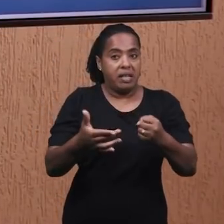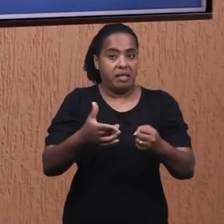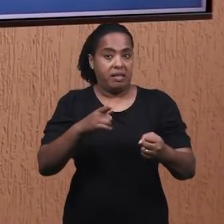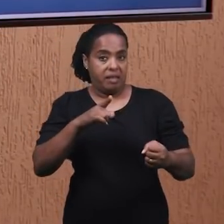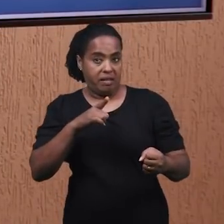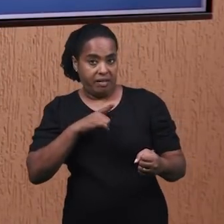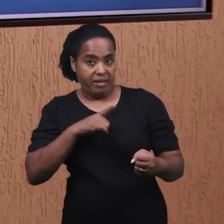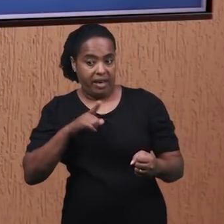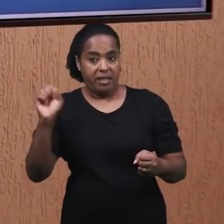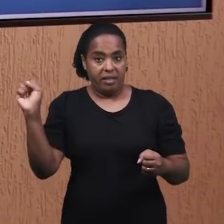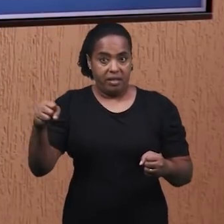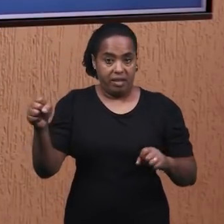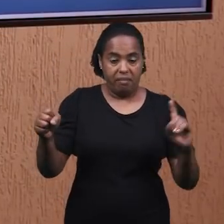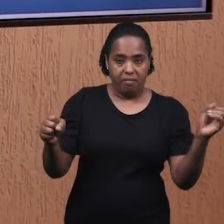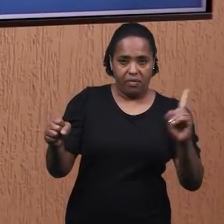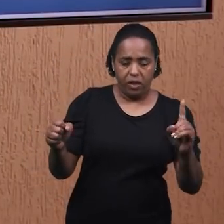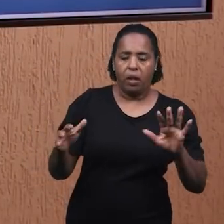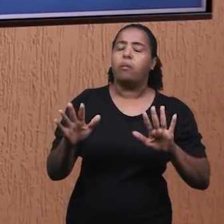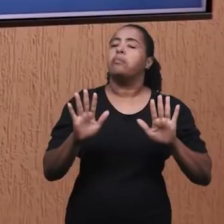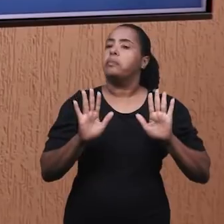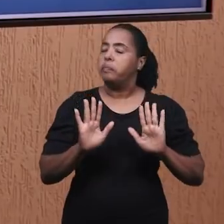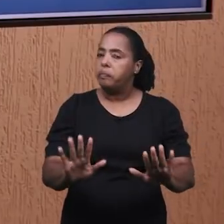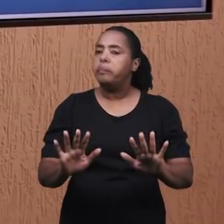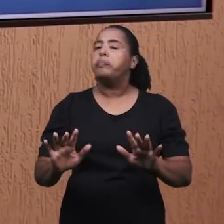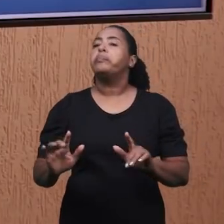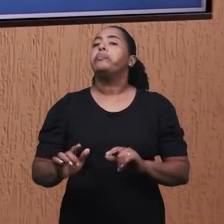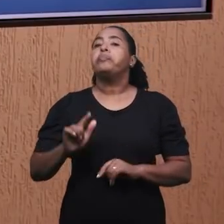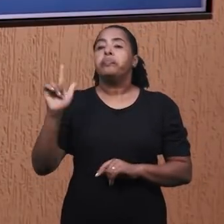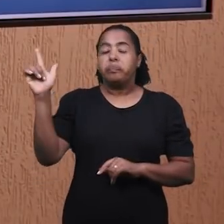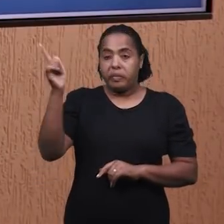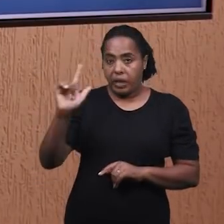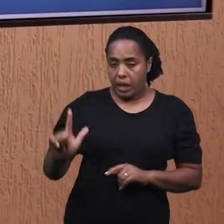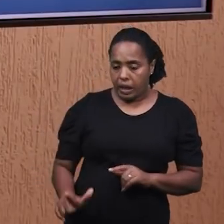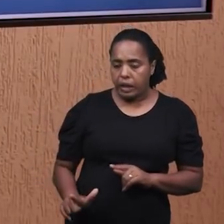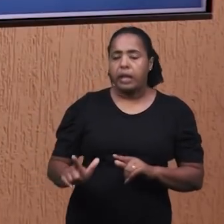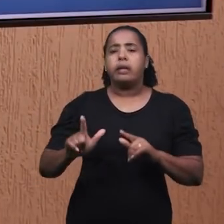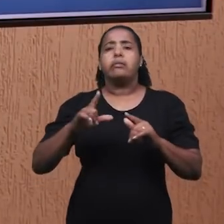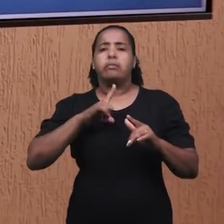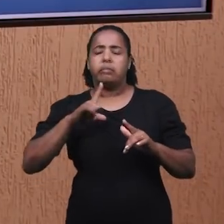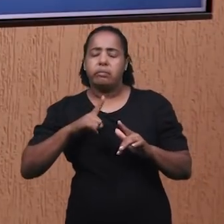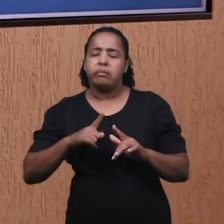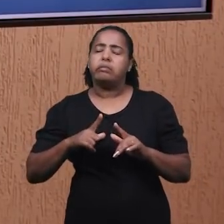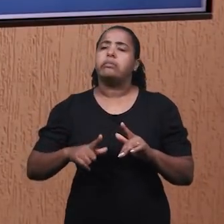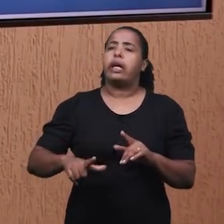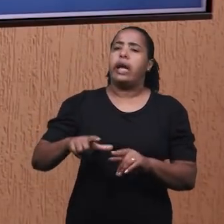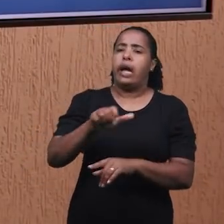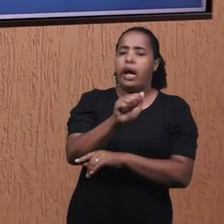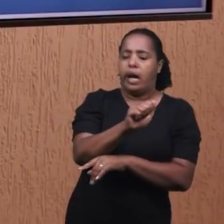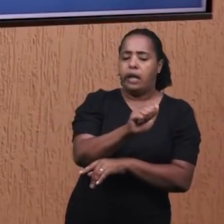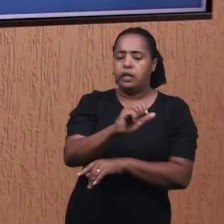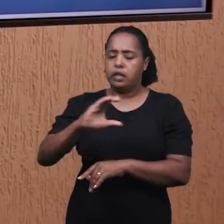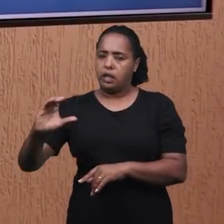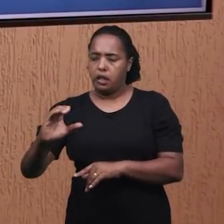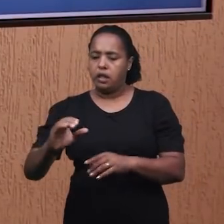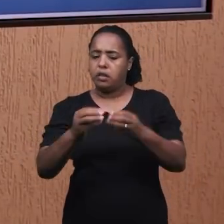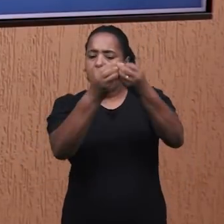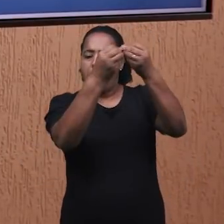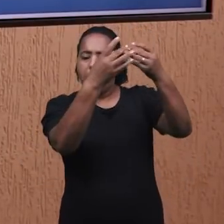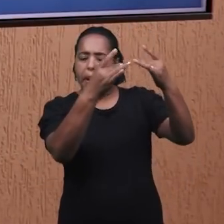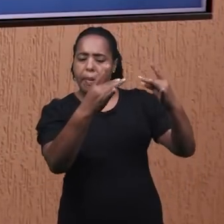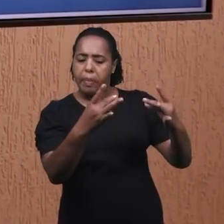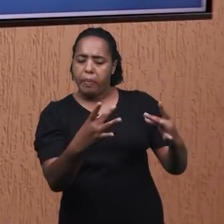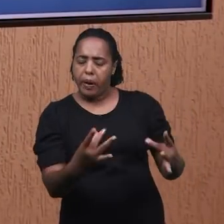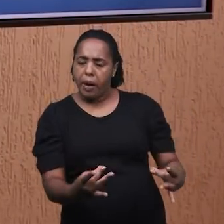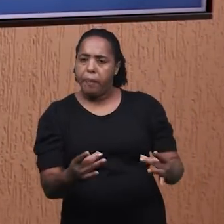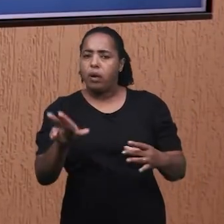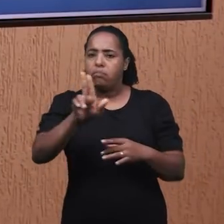não. Nós temos na literatura Hipócrates em 493 a.C. faz uma descrição, ele não usa